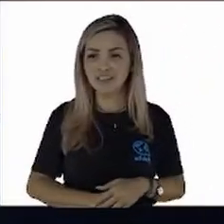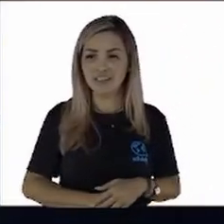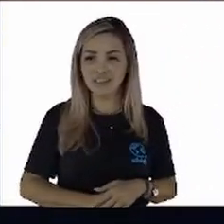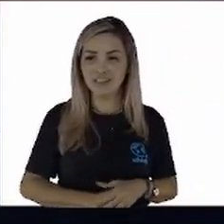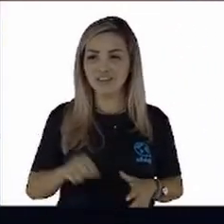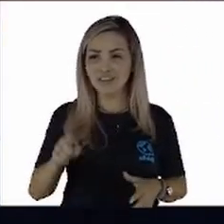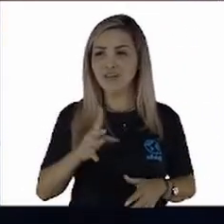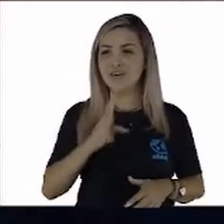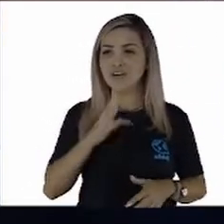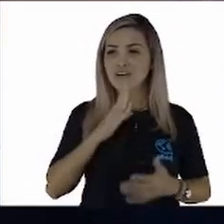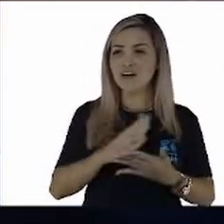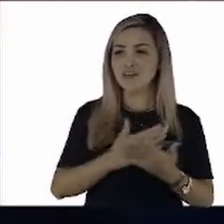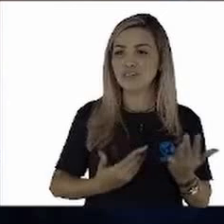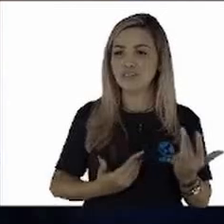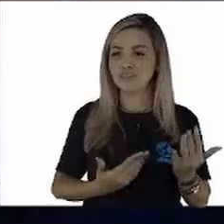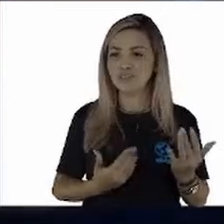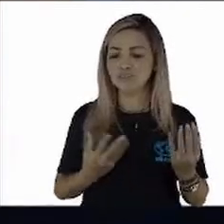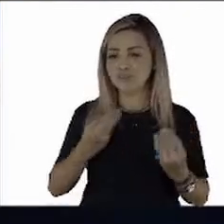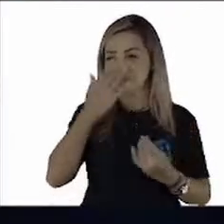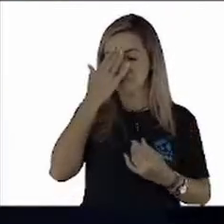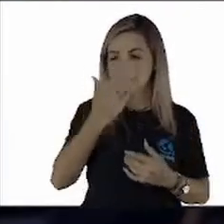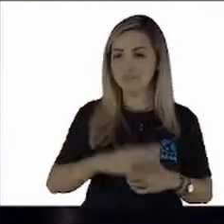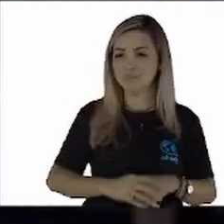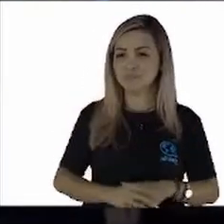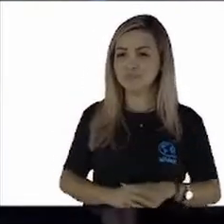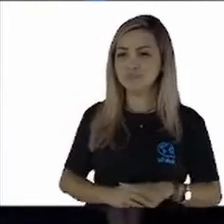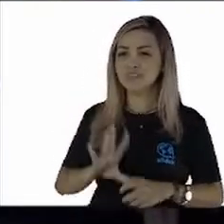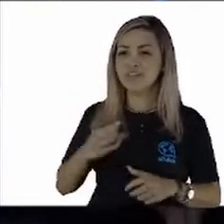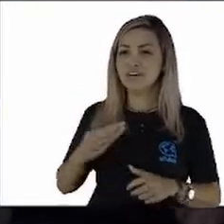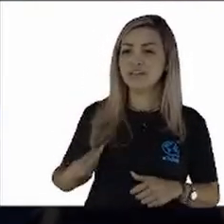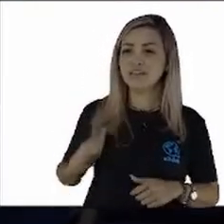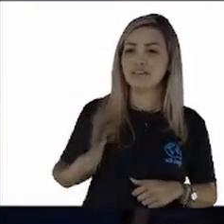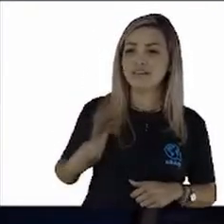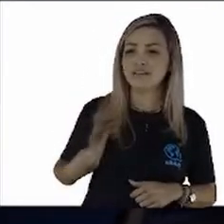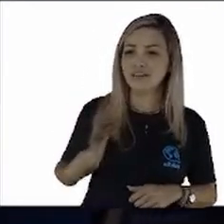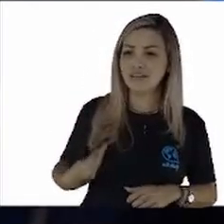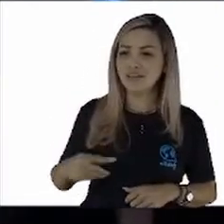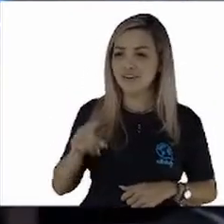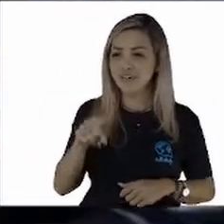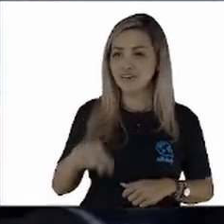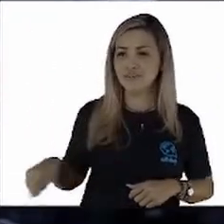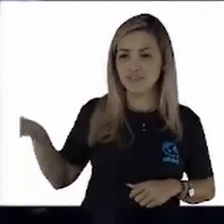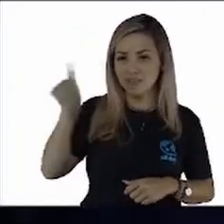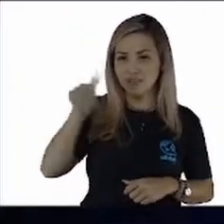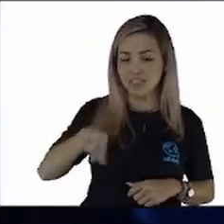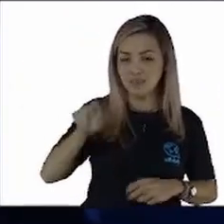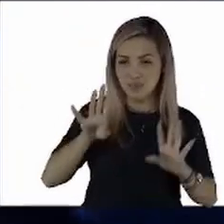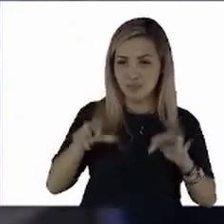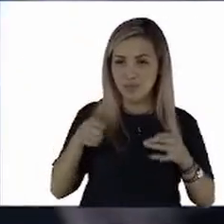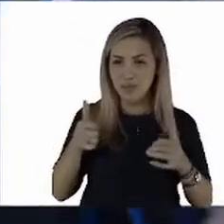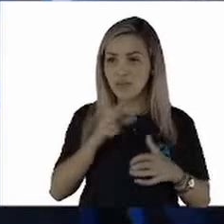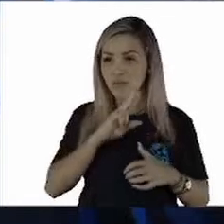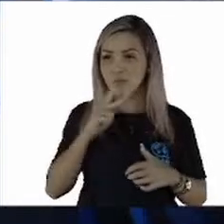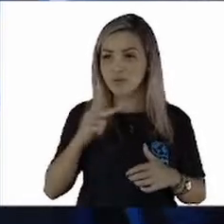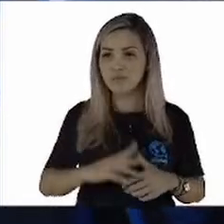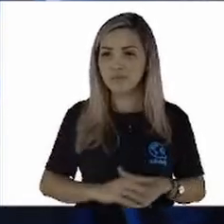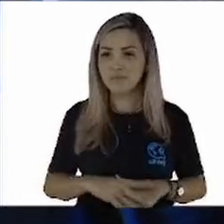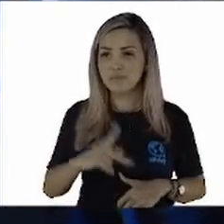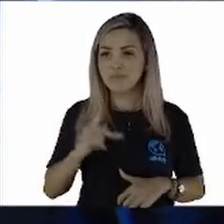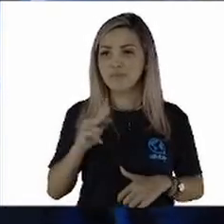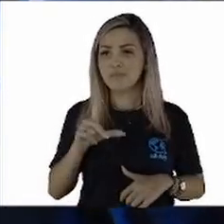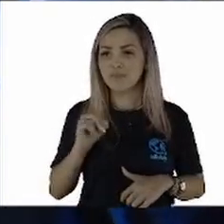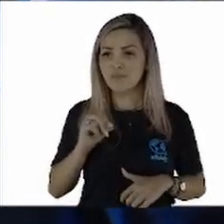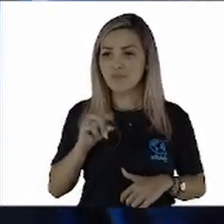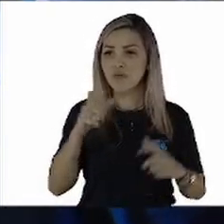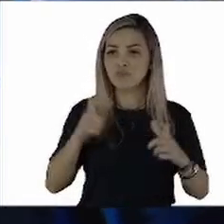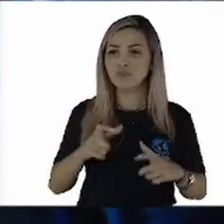O senhor conhece algum jovem? Vários. Obrigado, muito bem, já participou. Olha, vocês aqui, tudo bem? Como é que é teu nome? Paulo.